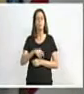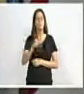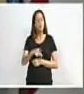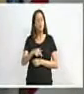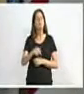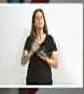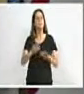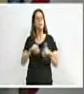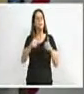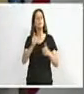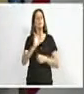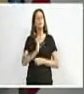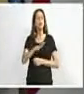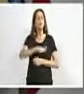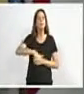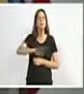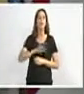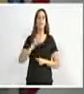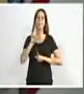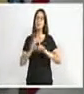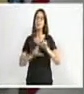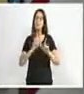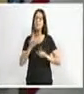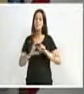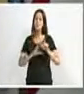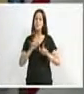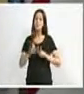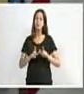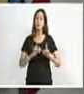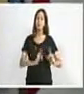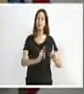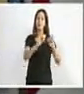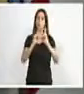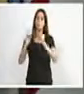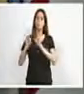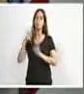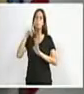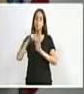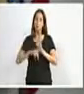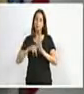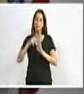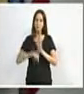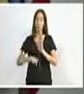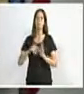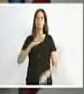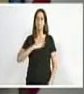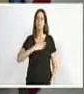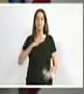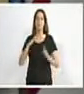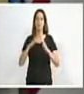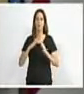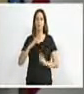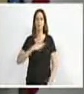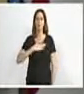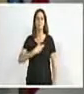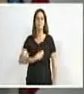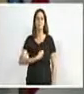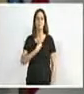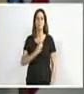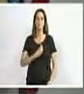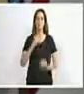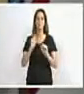foram feitas na área de lazer do condomínio Minha Casa Minha Vida. Poderia mostrar lá, nobre